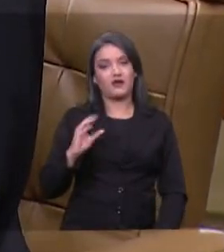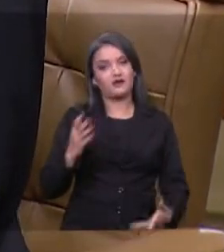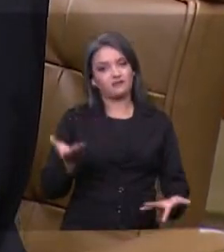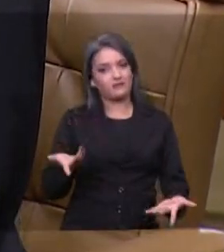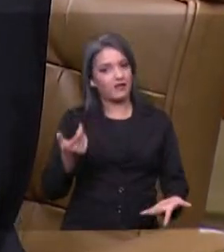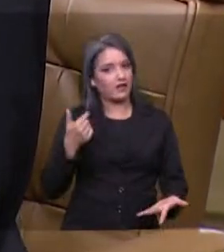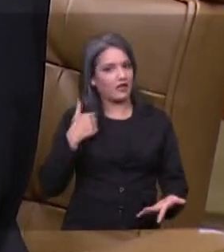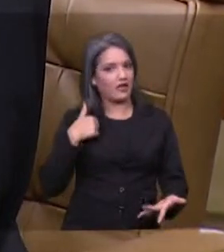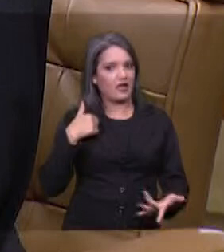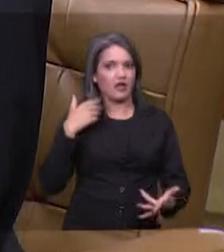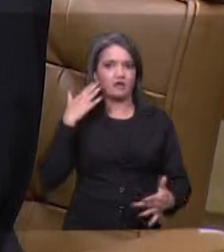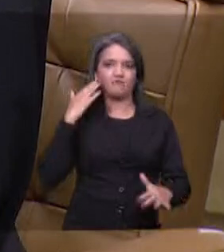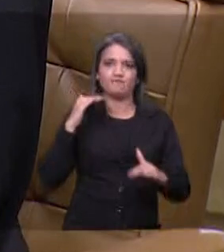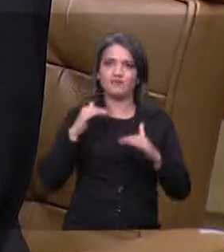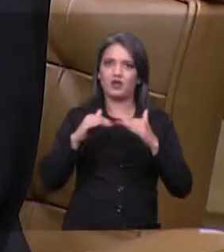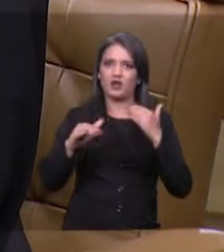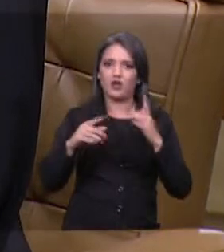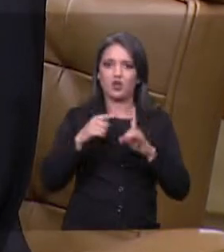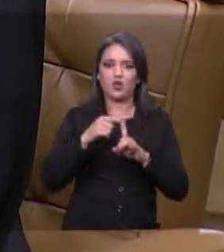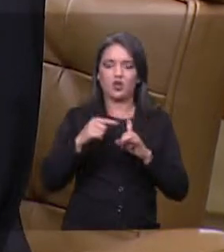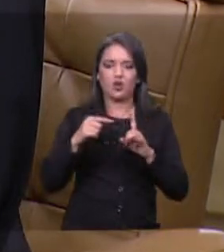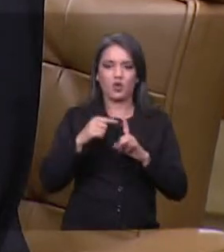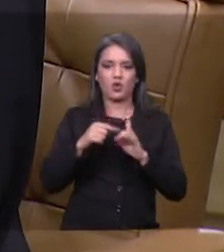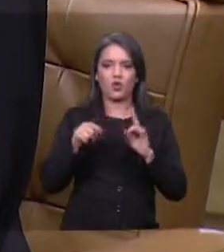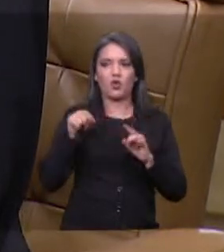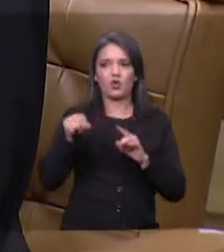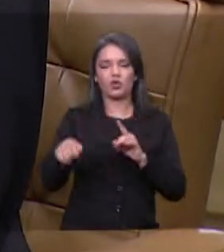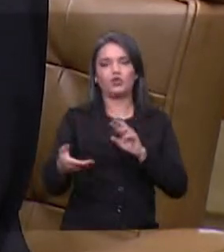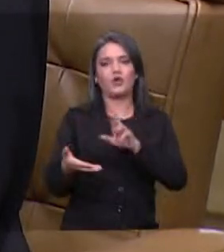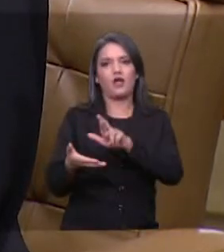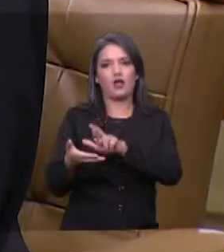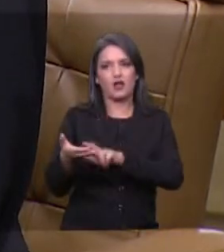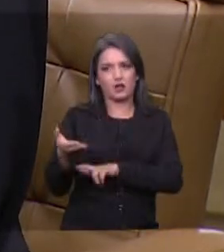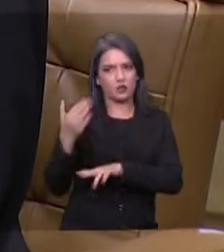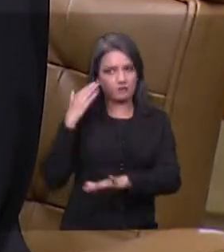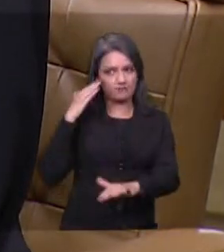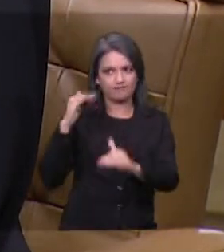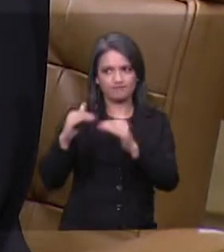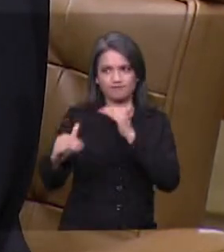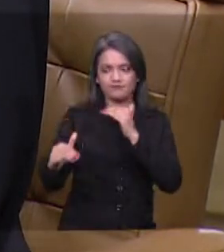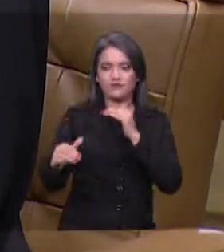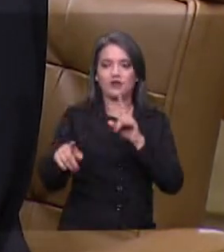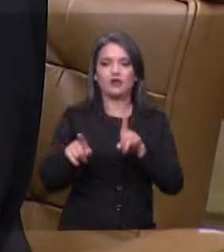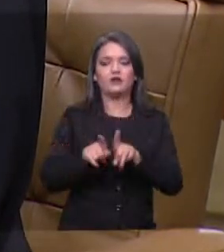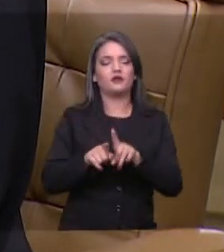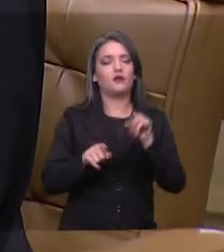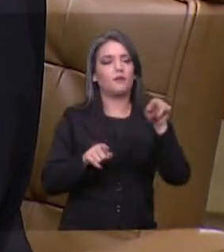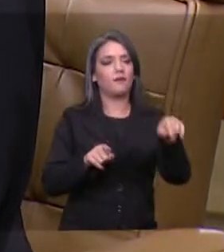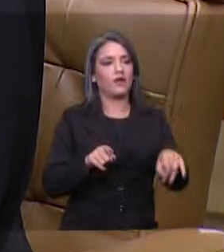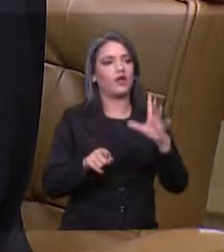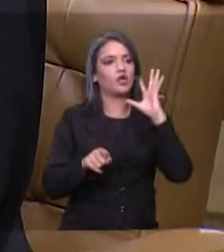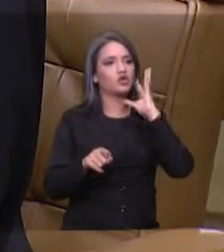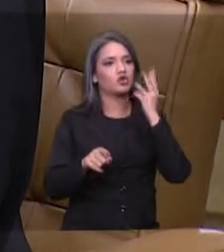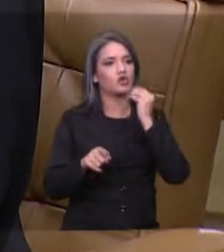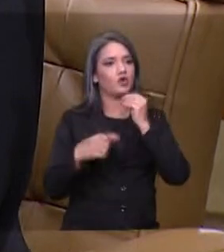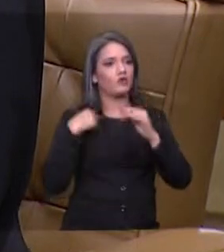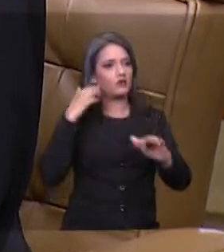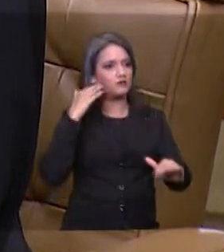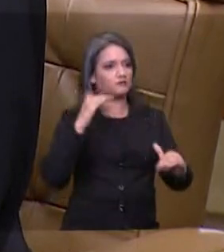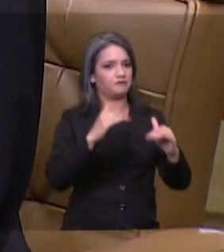vênia, divirjo em parte do eminente ministro relator e também do voto do eminente ministro Dias